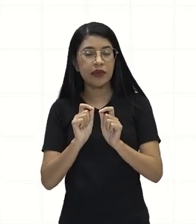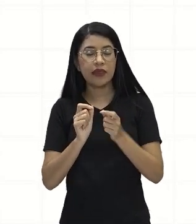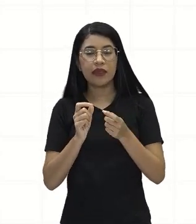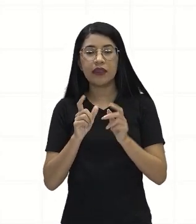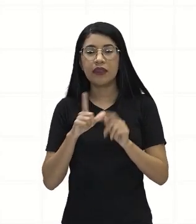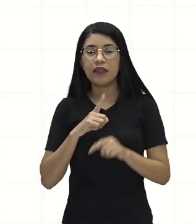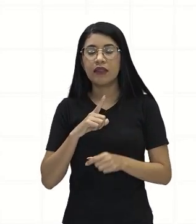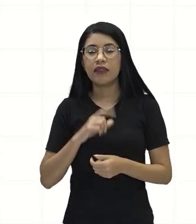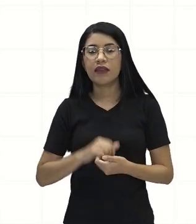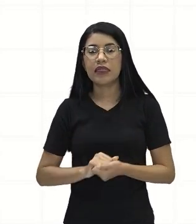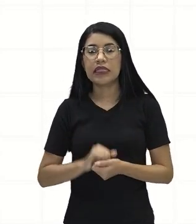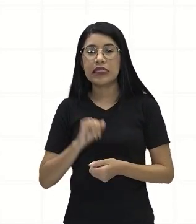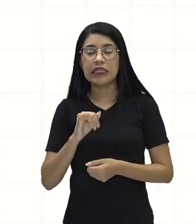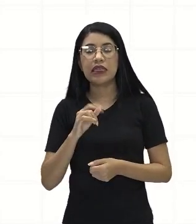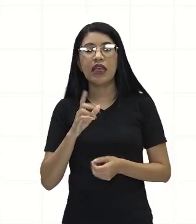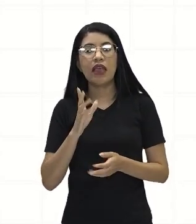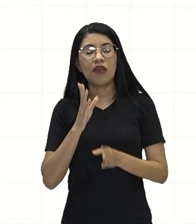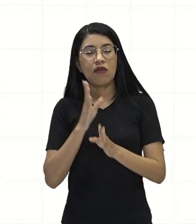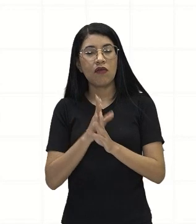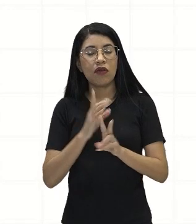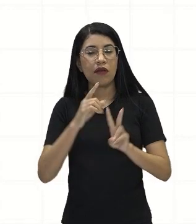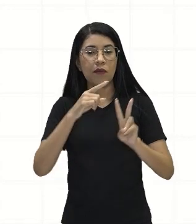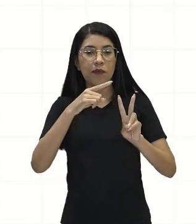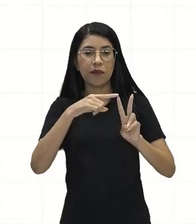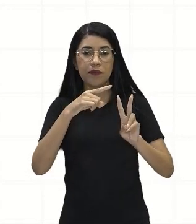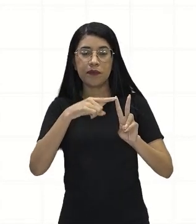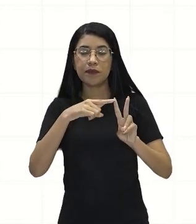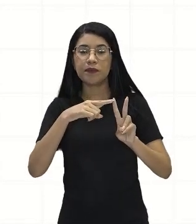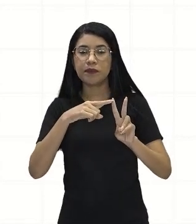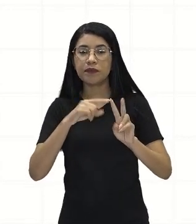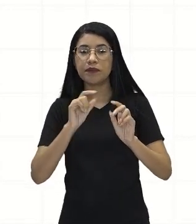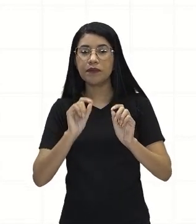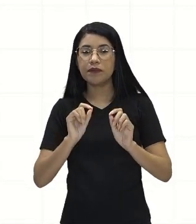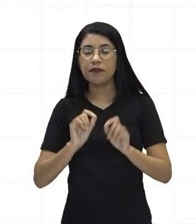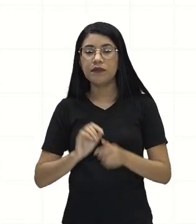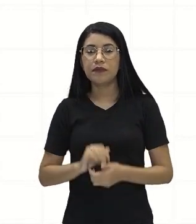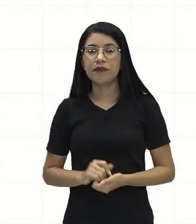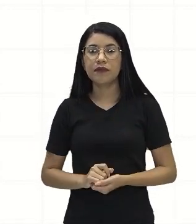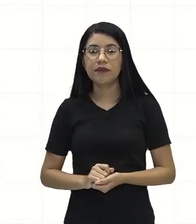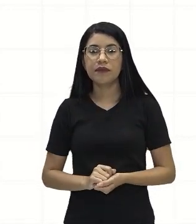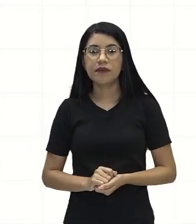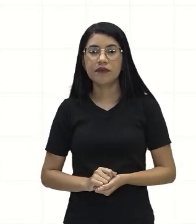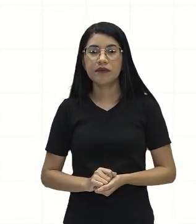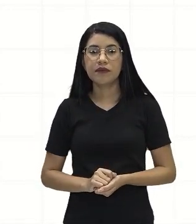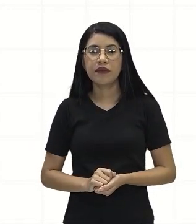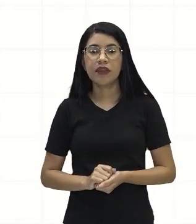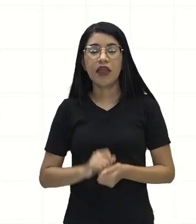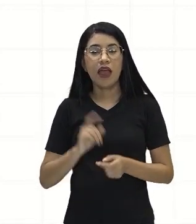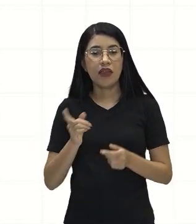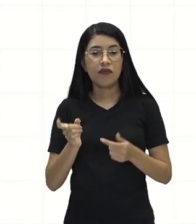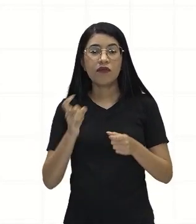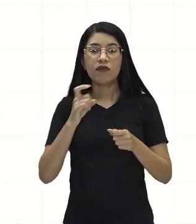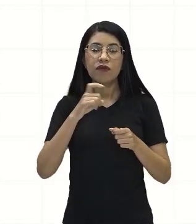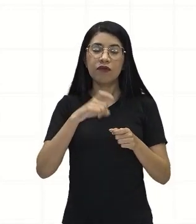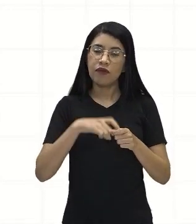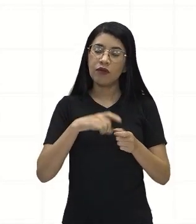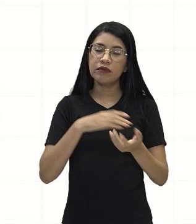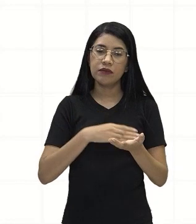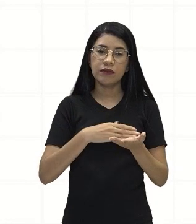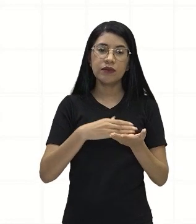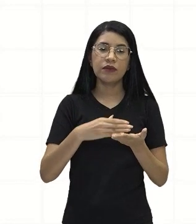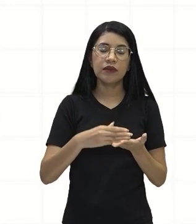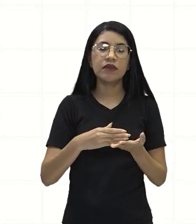você quiser extrair a raiz quadrada de 1 sobre 9, ó, ela volta à origem, você vai